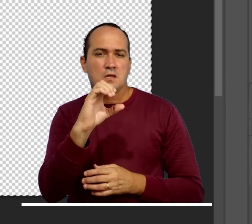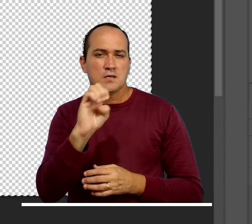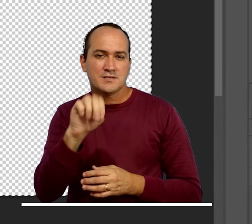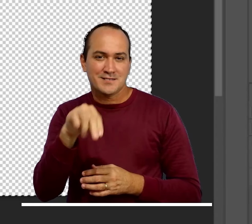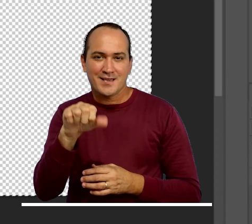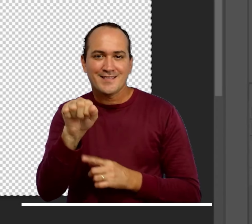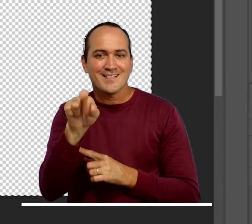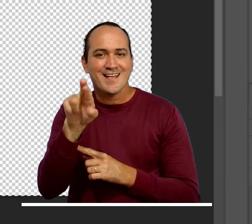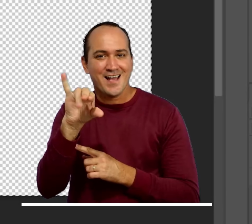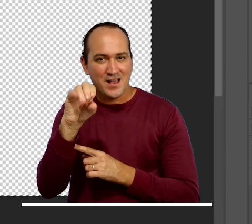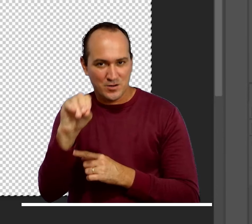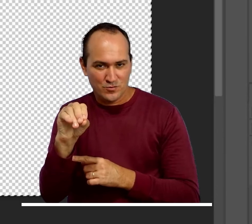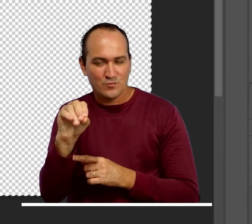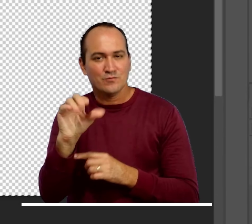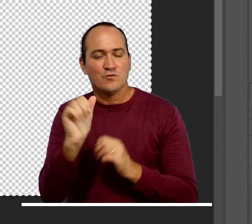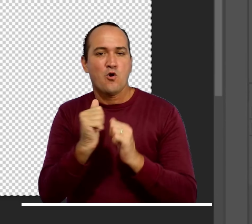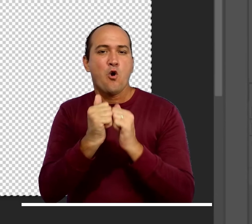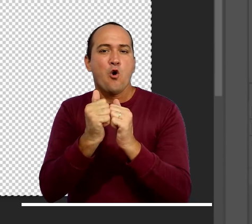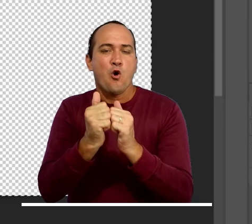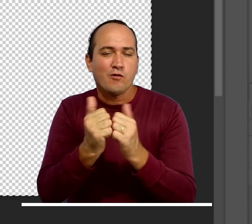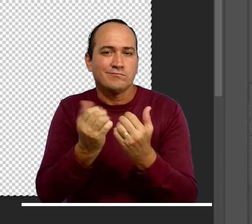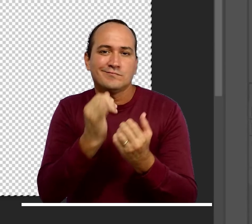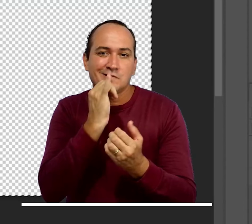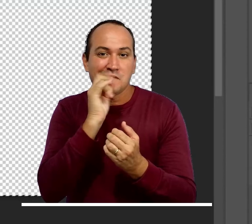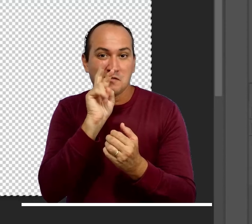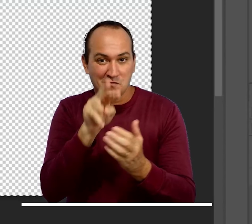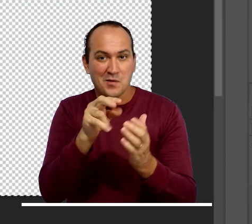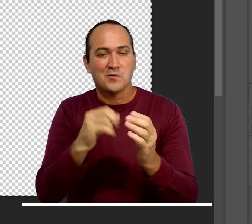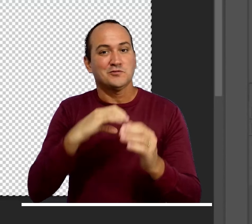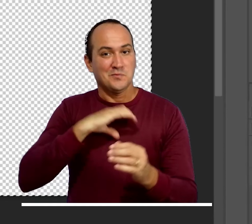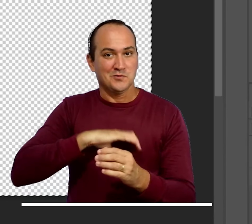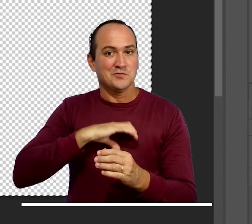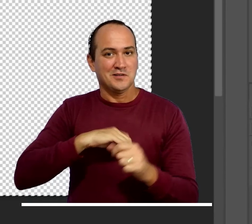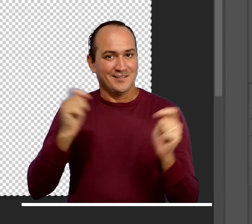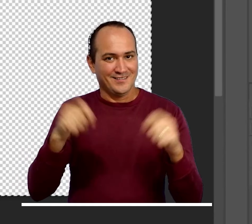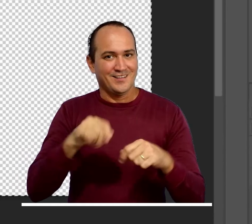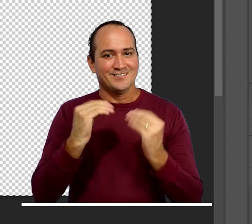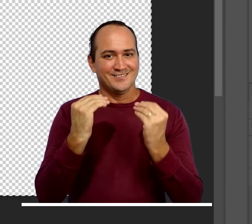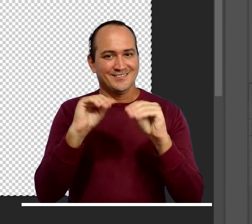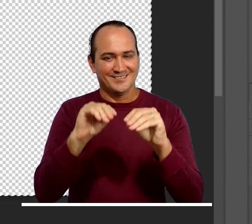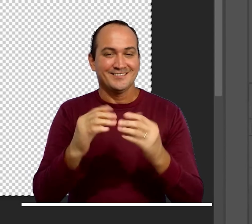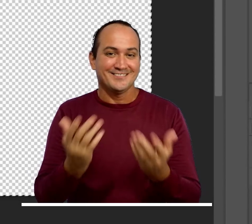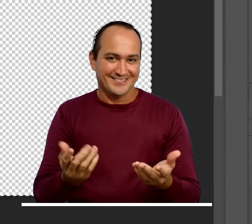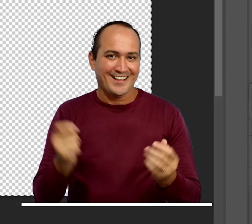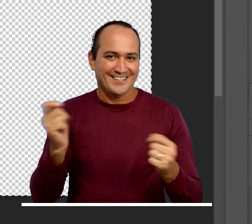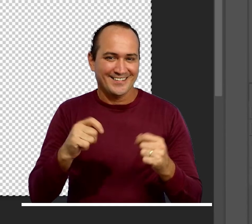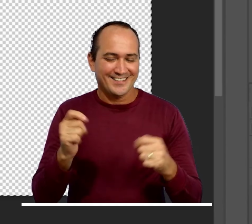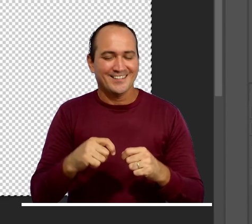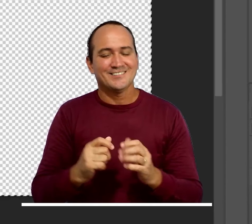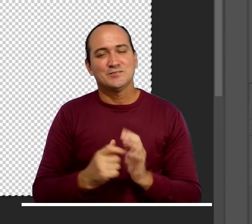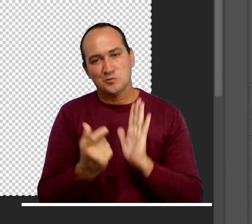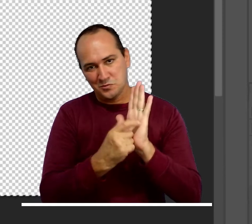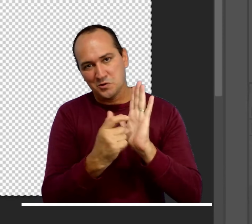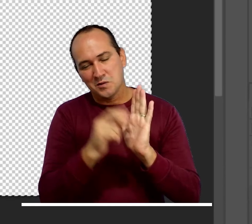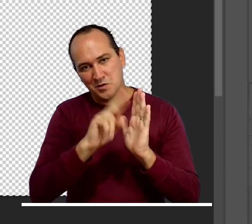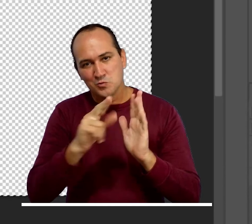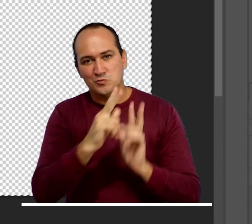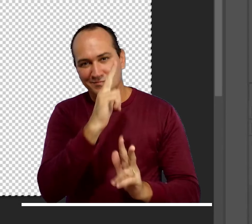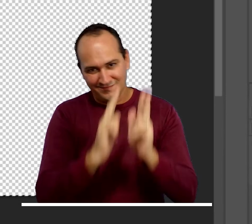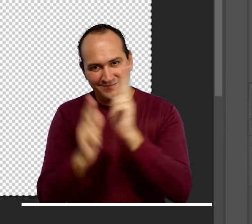cenário com... Aí como vocês estão vendo, eu posso fazer em português aqui, no caso do Photoshop, aqui na versão que eu estou utilizando aqui, que é a